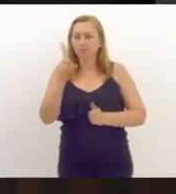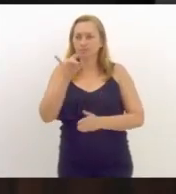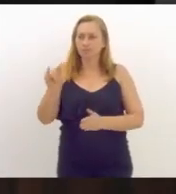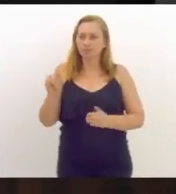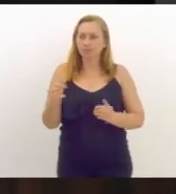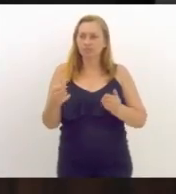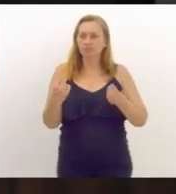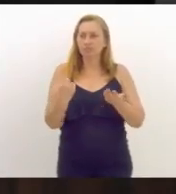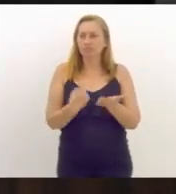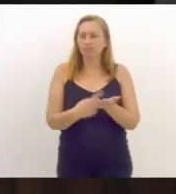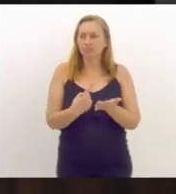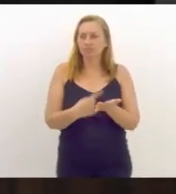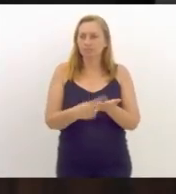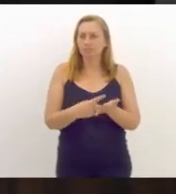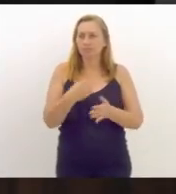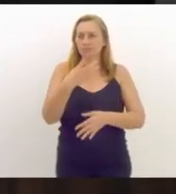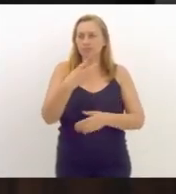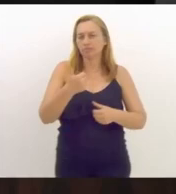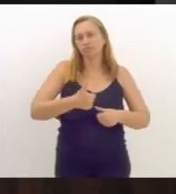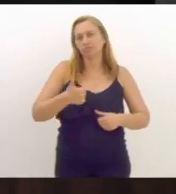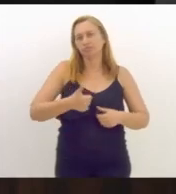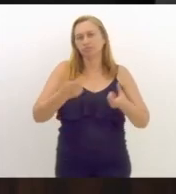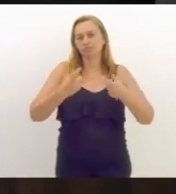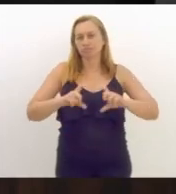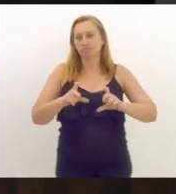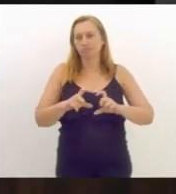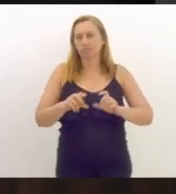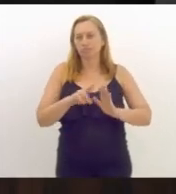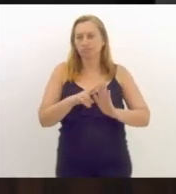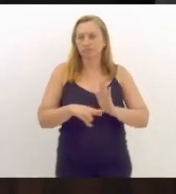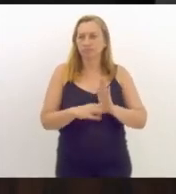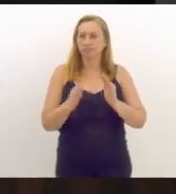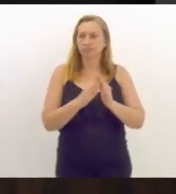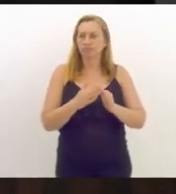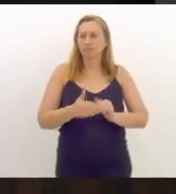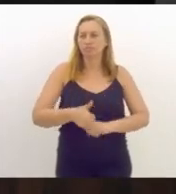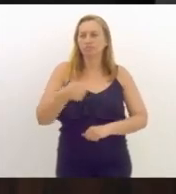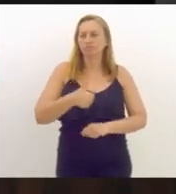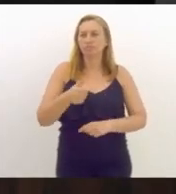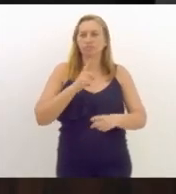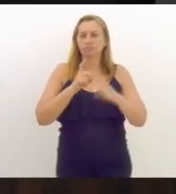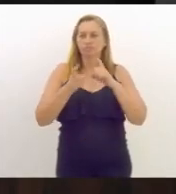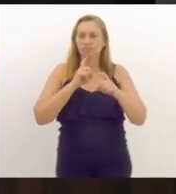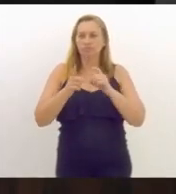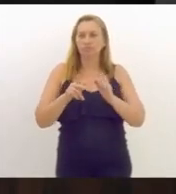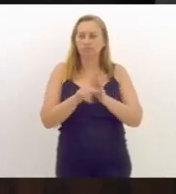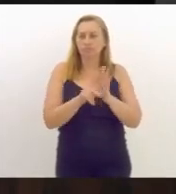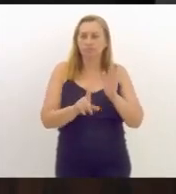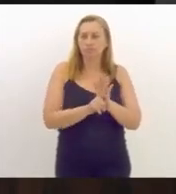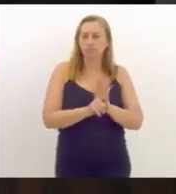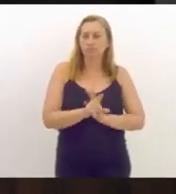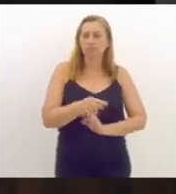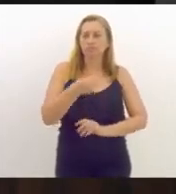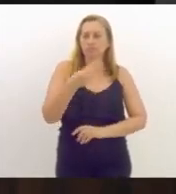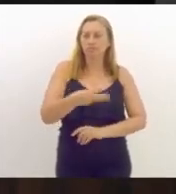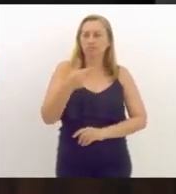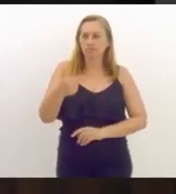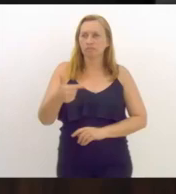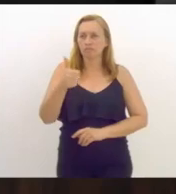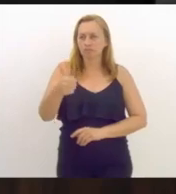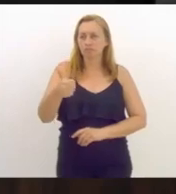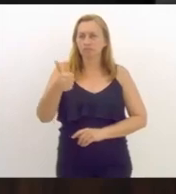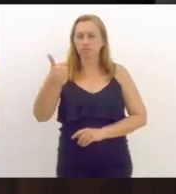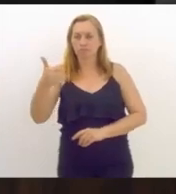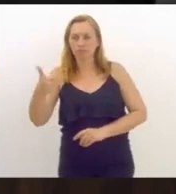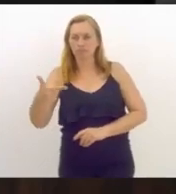de acordo com o parágrafo primeiro do artigo 47 o Regimento Interno intermitação ordinária em primeira discussão projeto de lei 3212 de 20